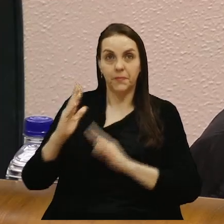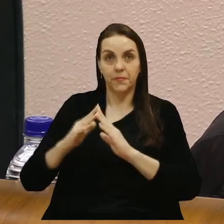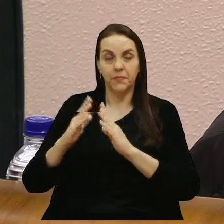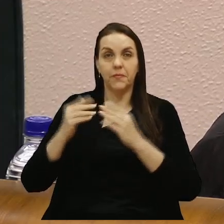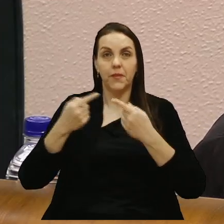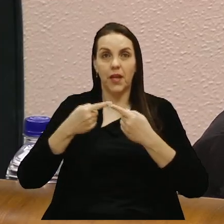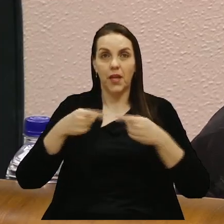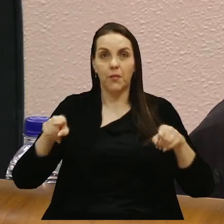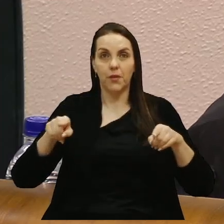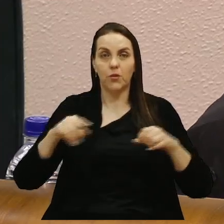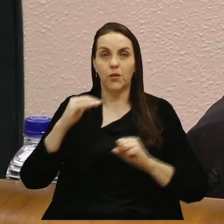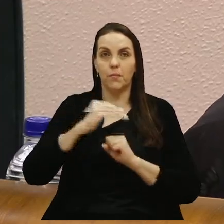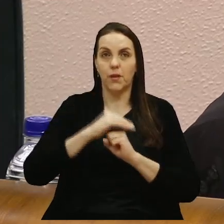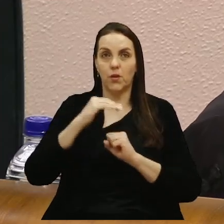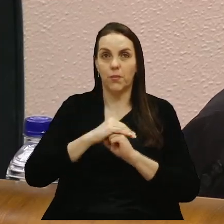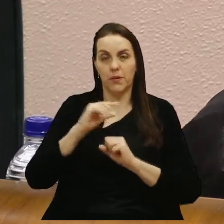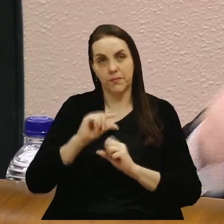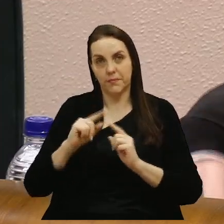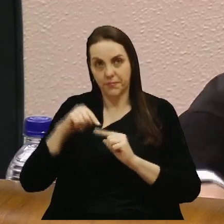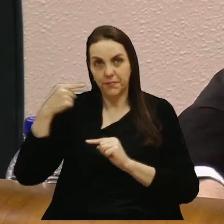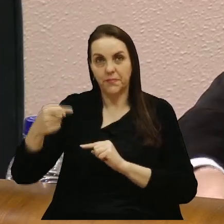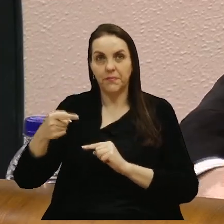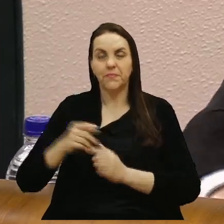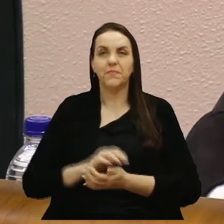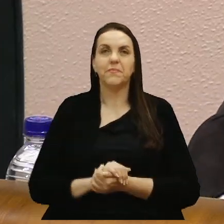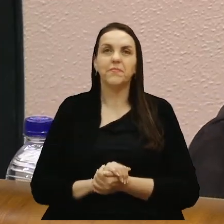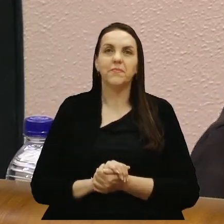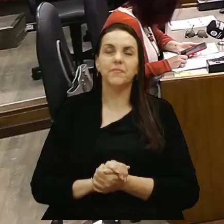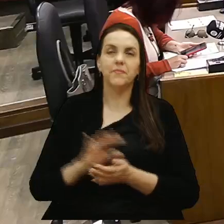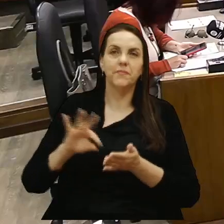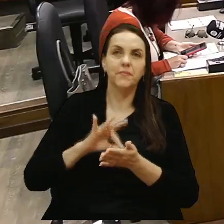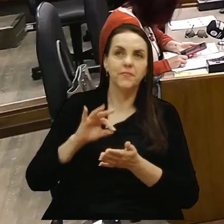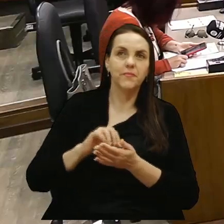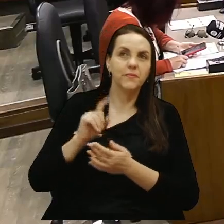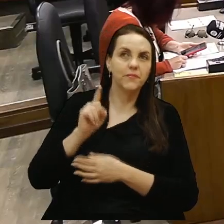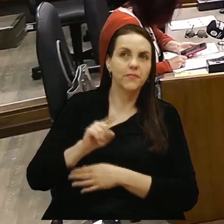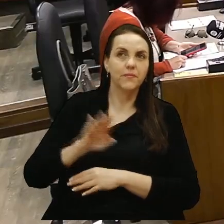da Mercopar em seguida. Próximo inscrito, vereador Edson da Rosa.